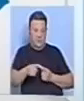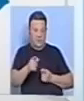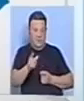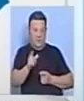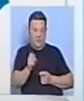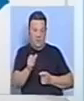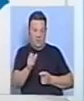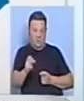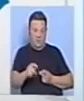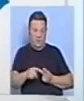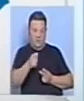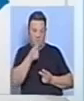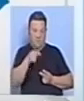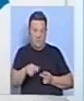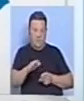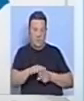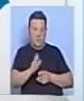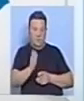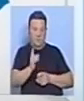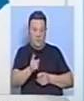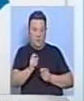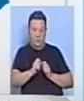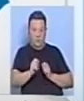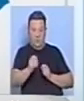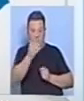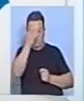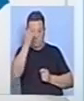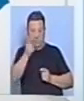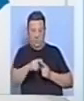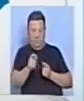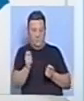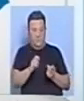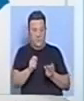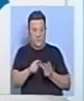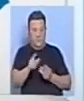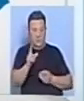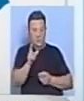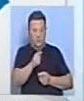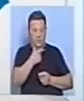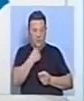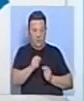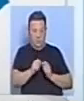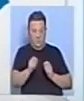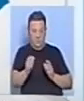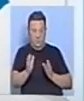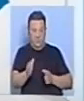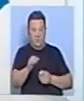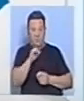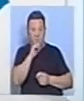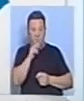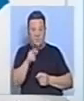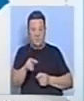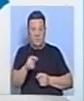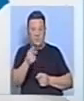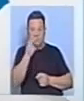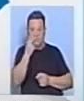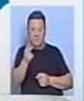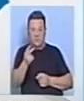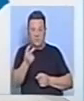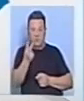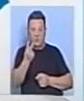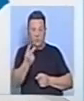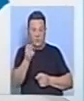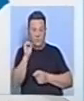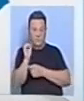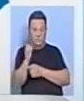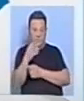Lagoa e de Faro, para que durante o verão, durante os meses de julho e agosto, possam ser visitados dois